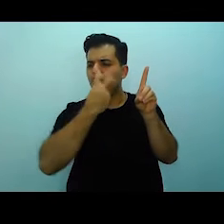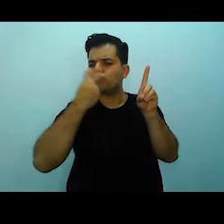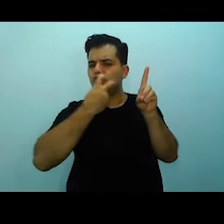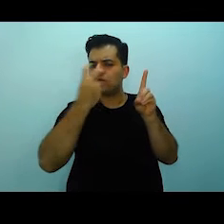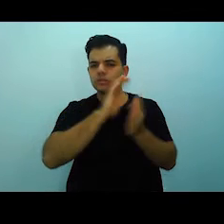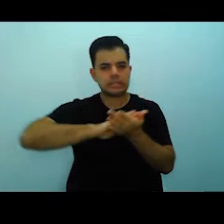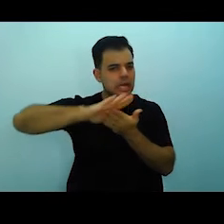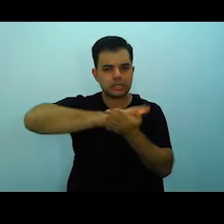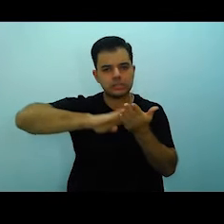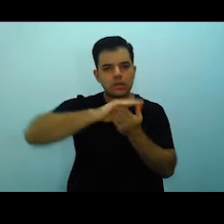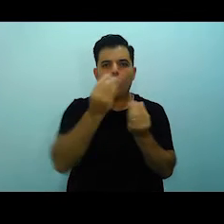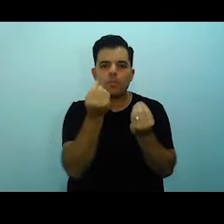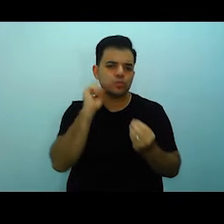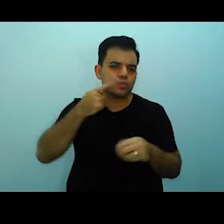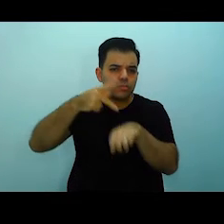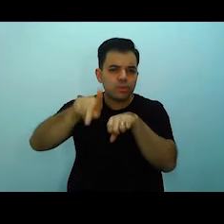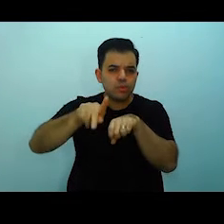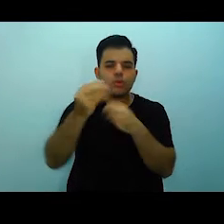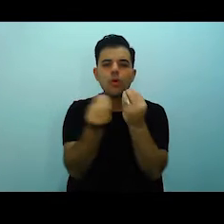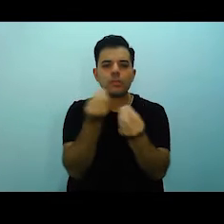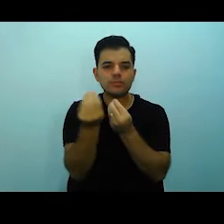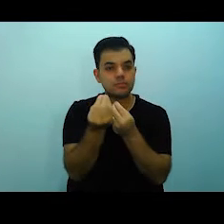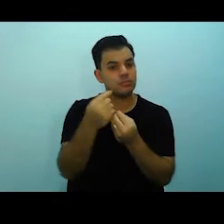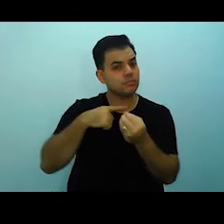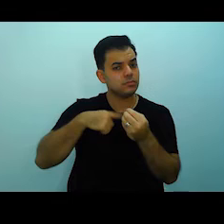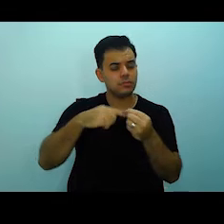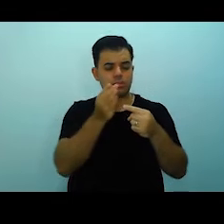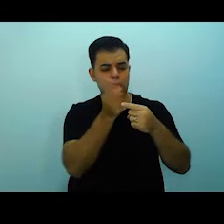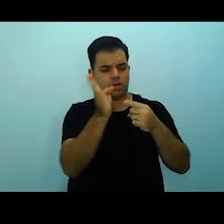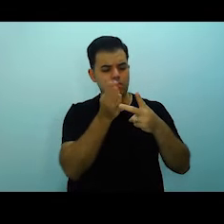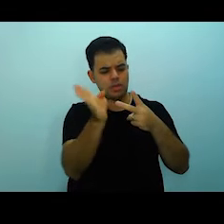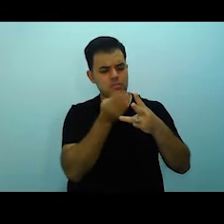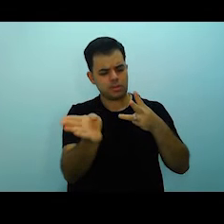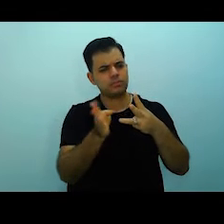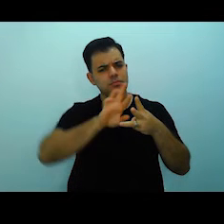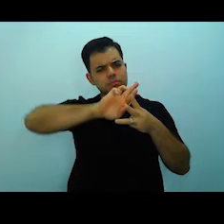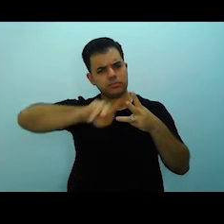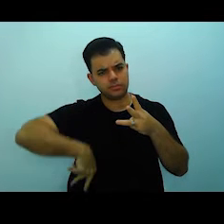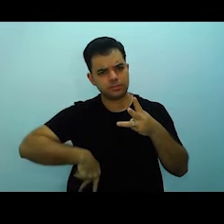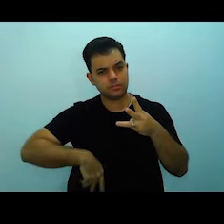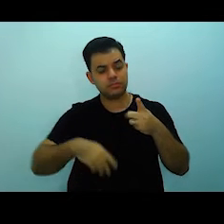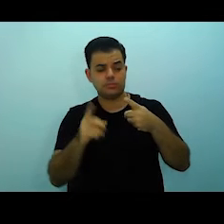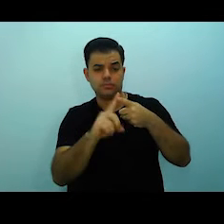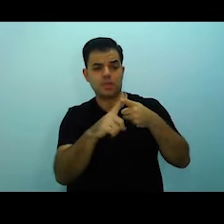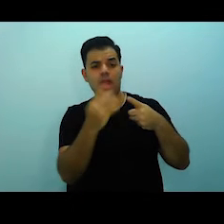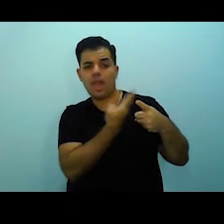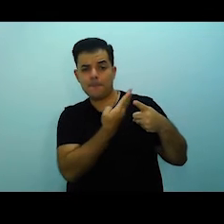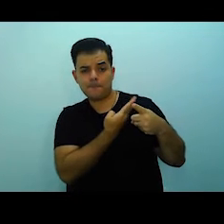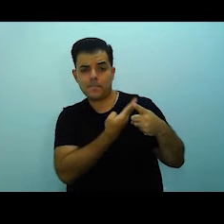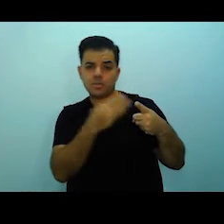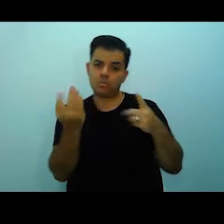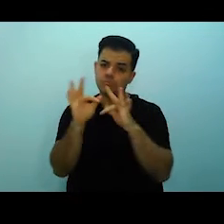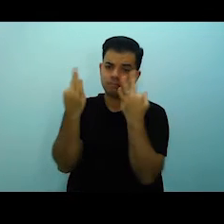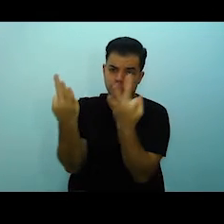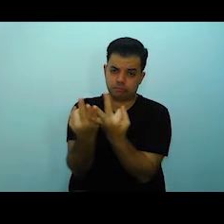né? Bom, tem algumas possibilidades, né, com o auxílio de um amigo ou familiar para essa